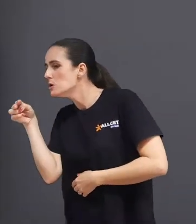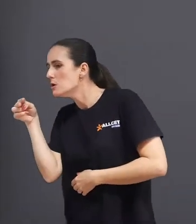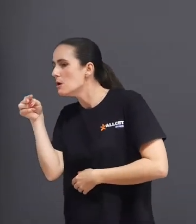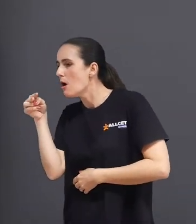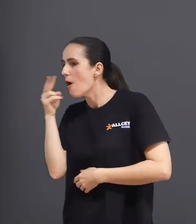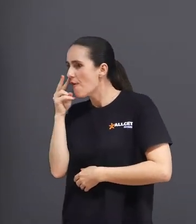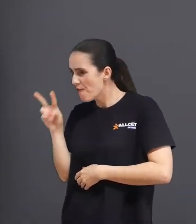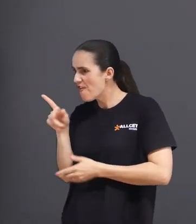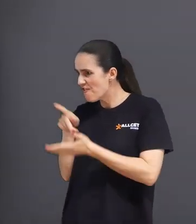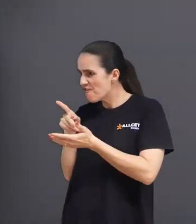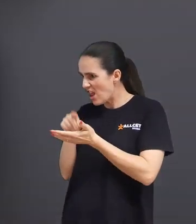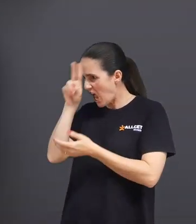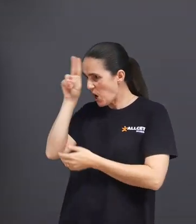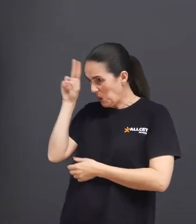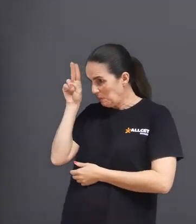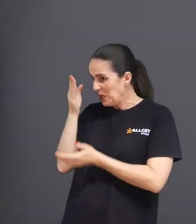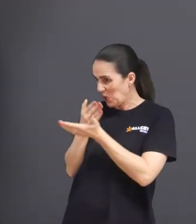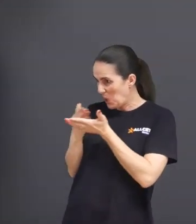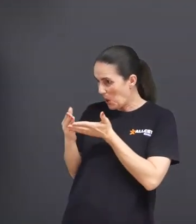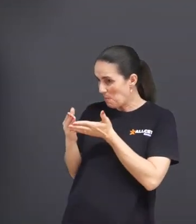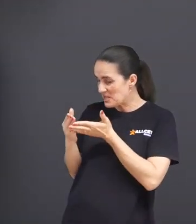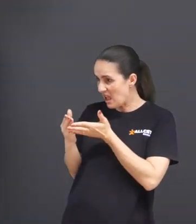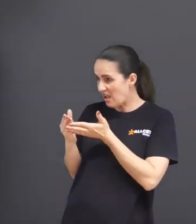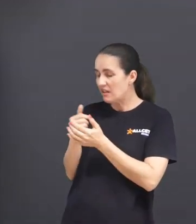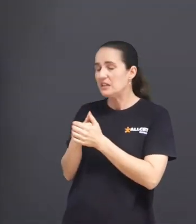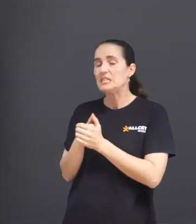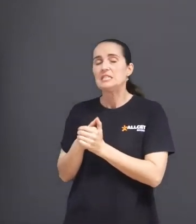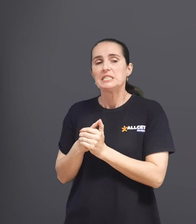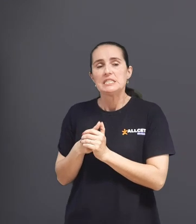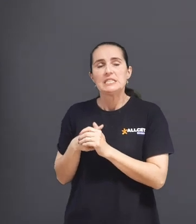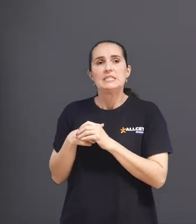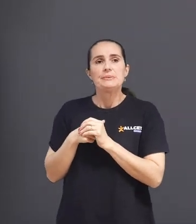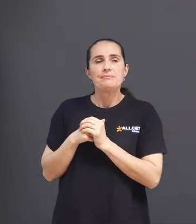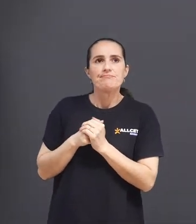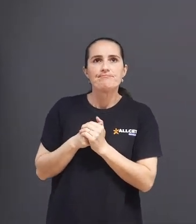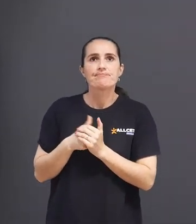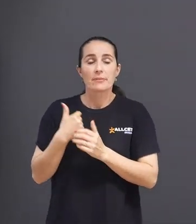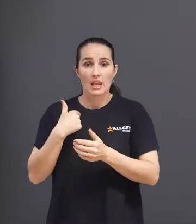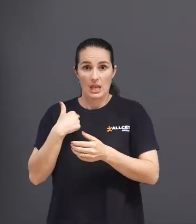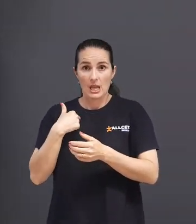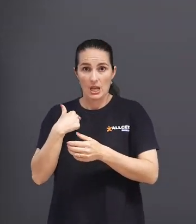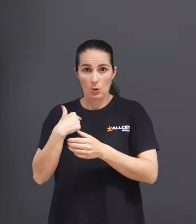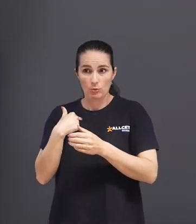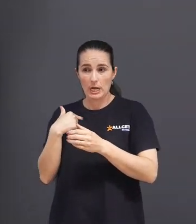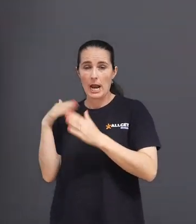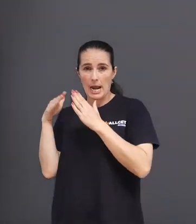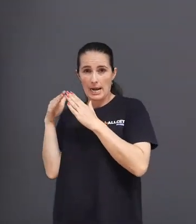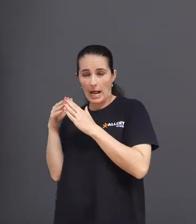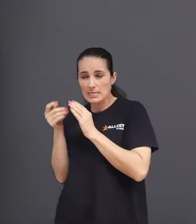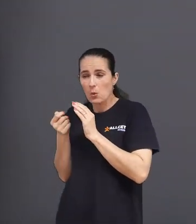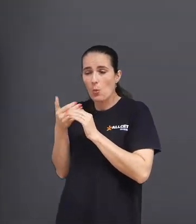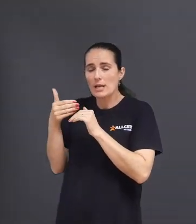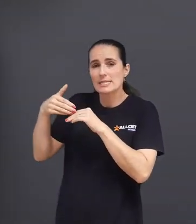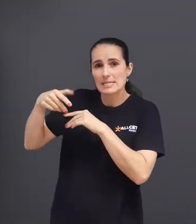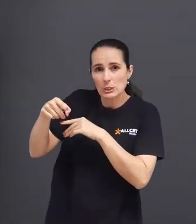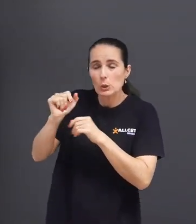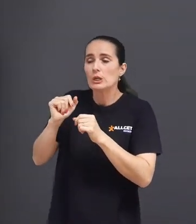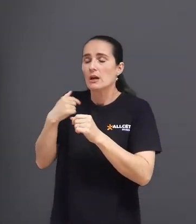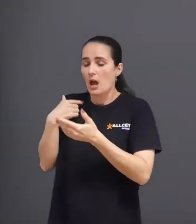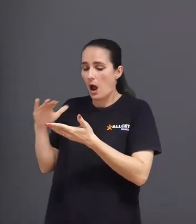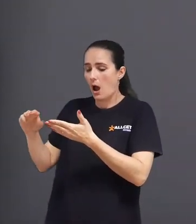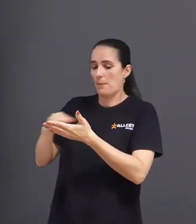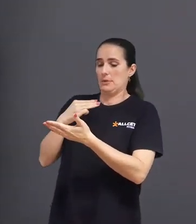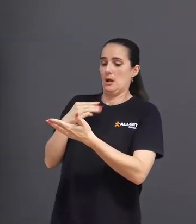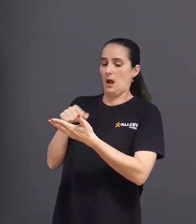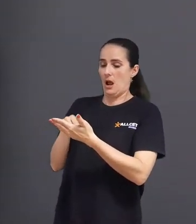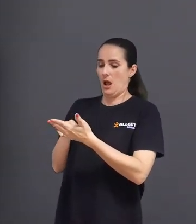cancelado. Só que eu já estava no Uber e eu queria ir no centro. Então eu falei, vou ir no centro e depois eu pego o ônibus e